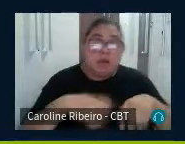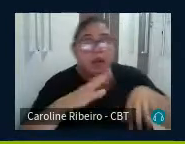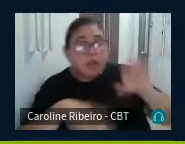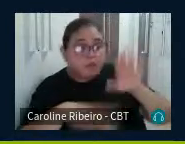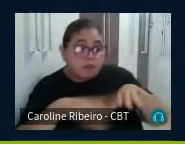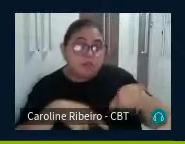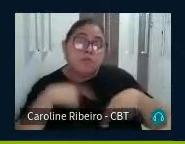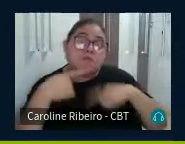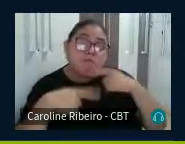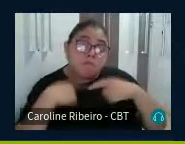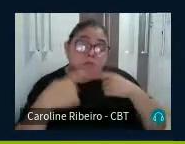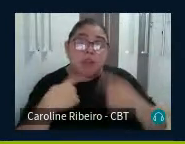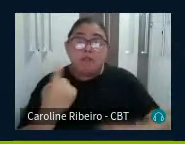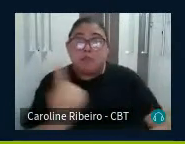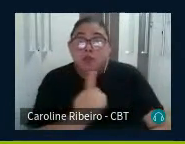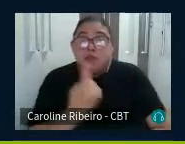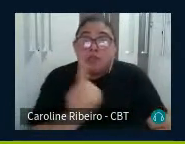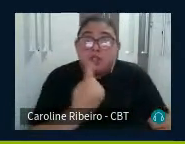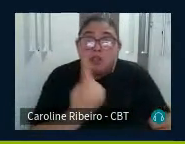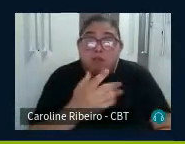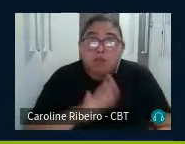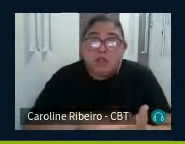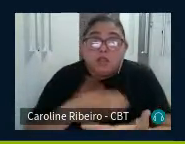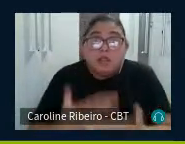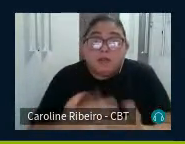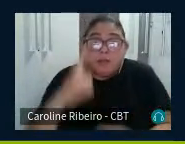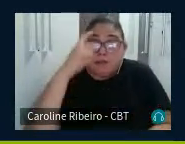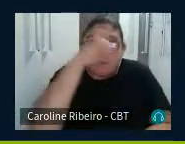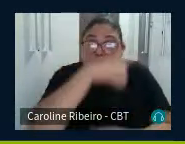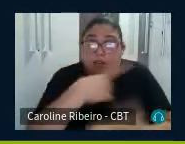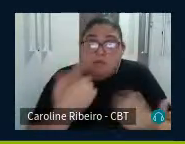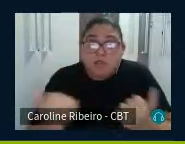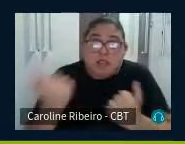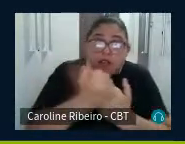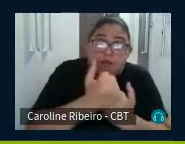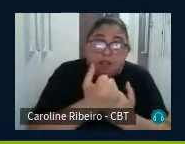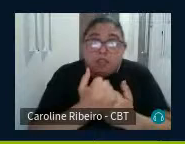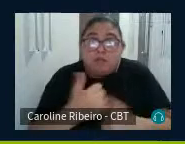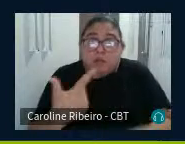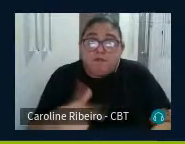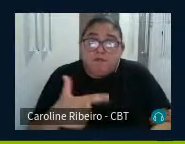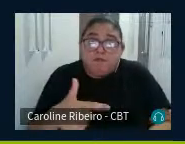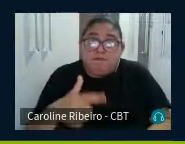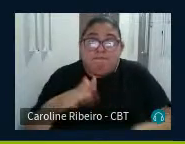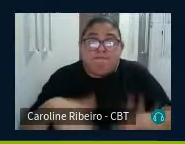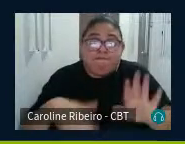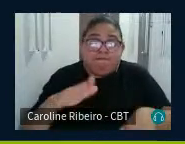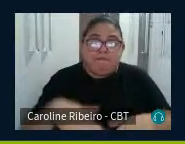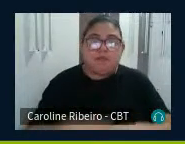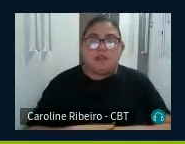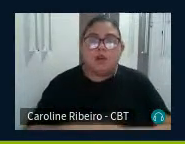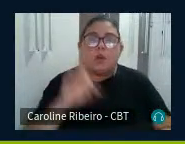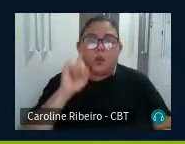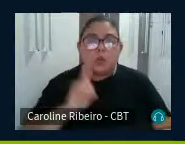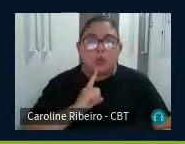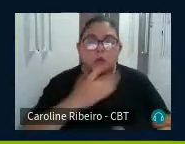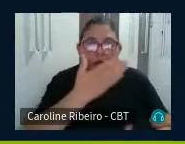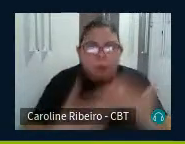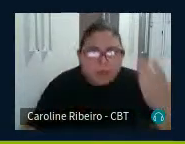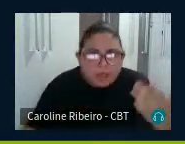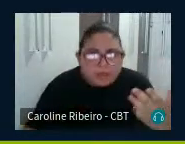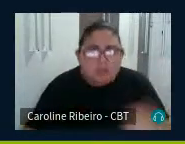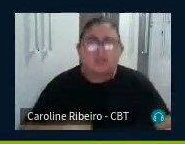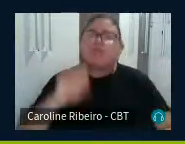ficar sozinhos, né? E aí a gente não consegue ter esse trabalho. O surdo perde informação?